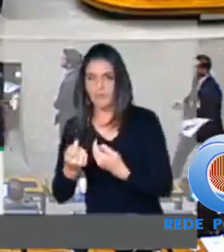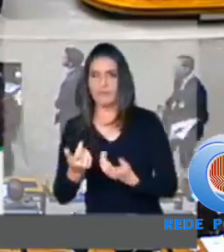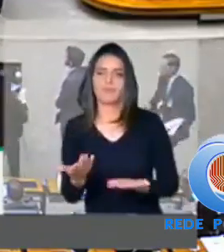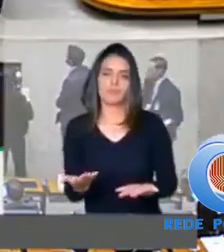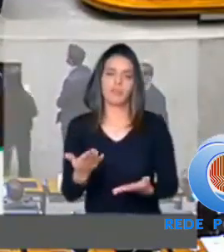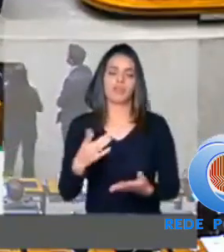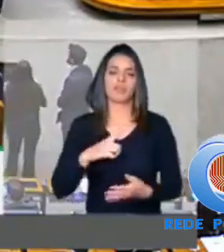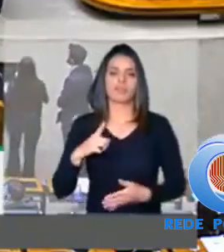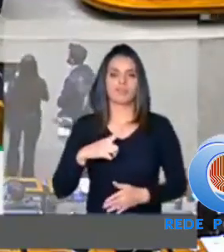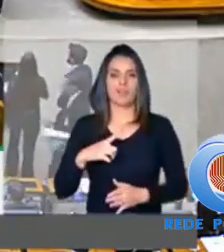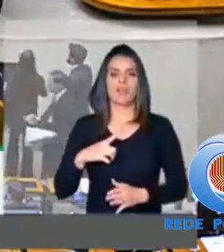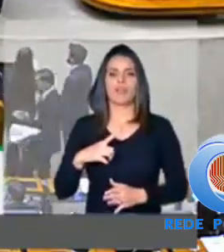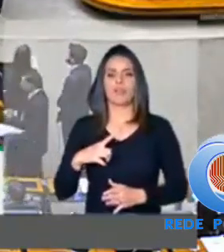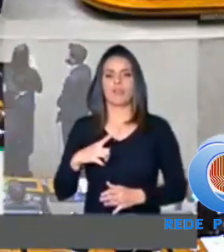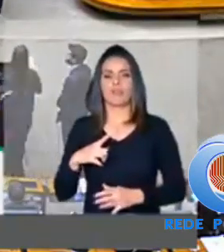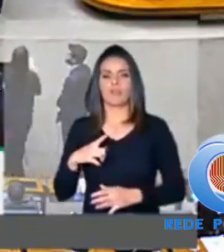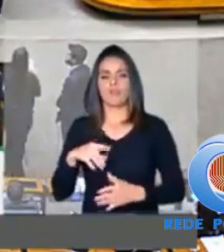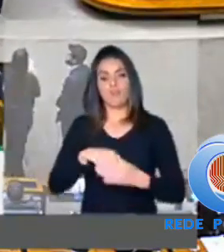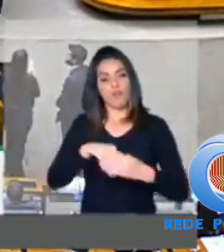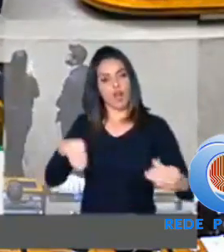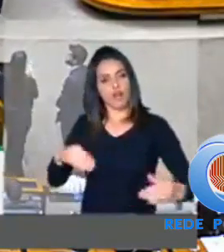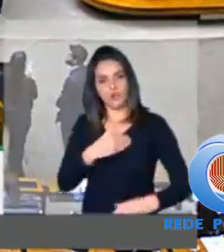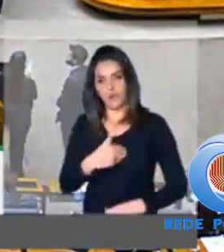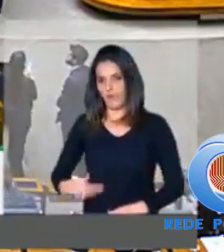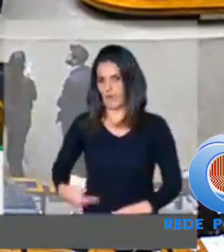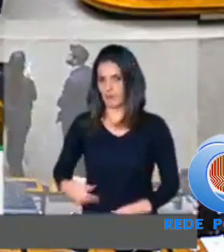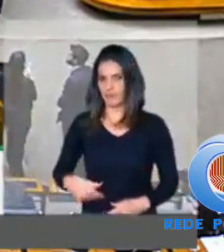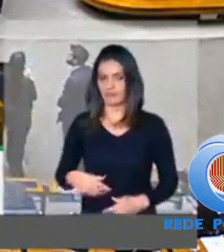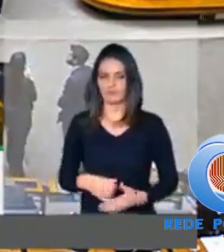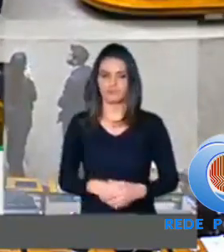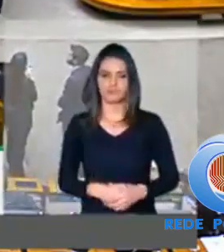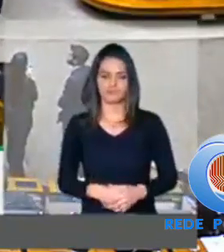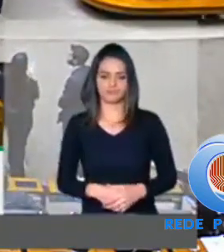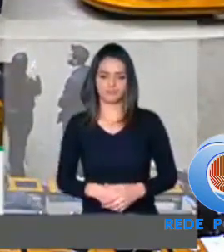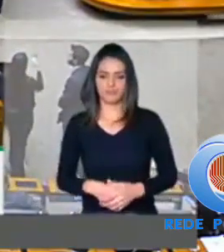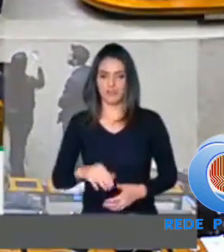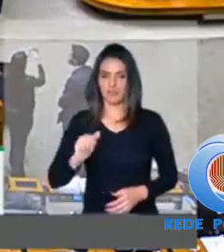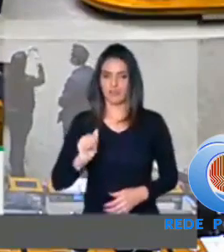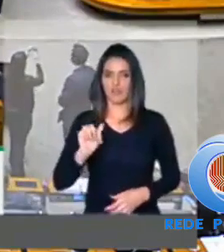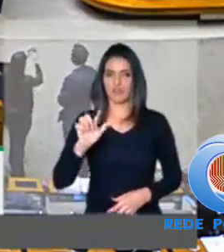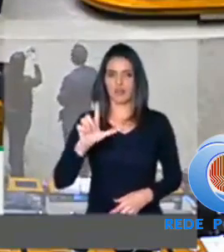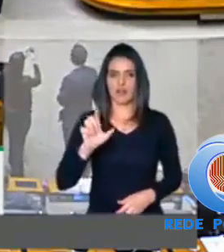com restrições do poder regulatório do Estado. Deputado Alexis.